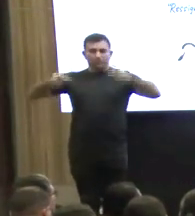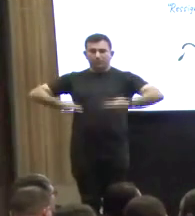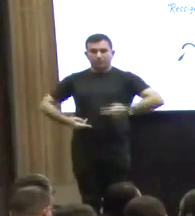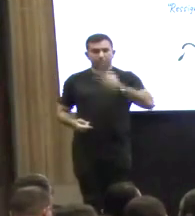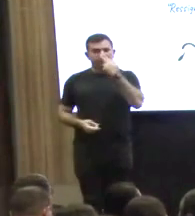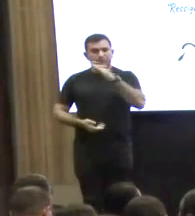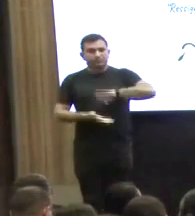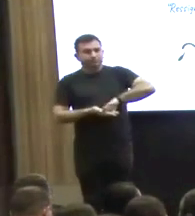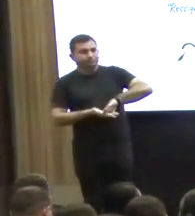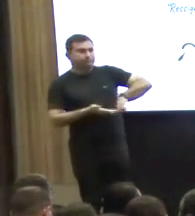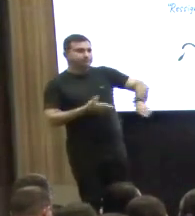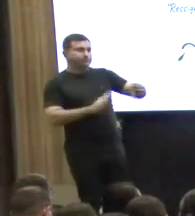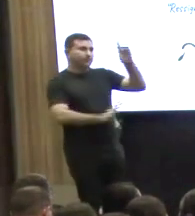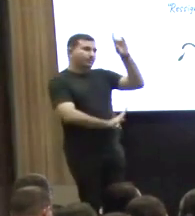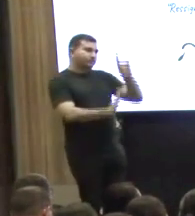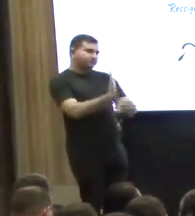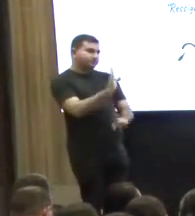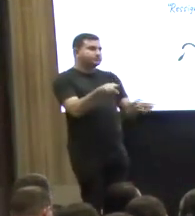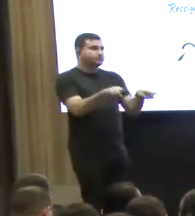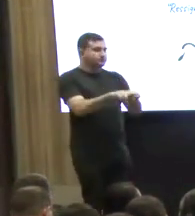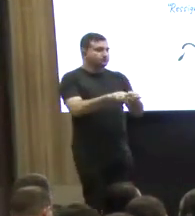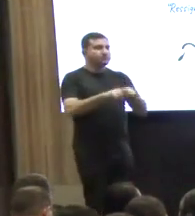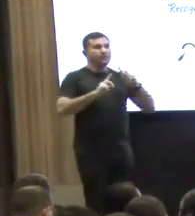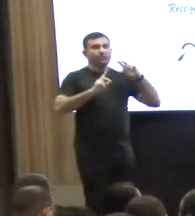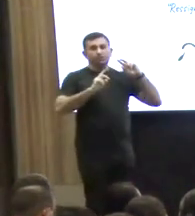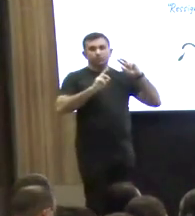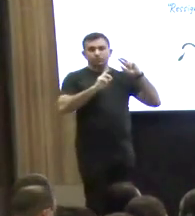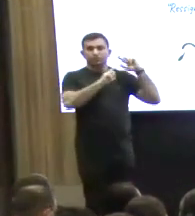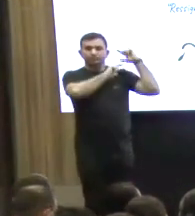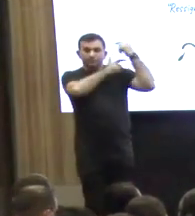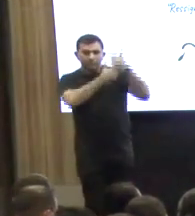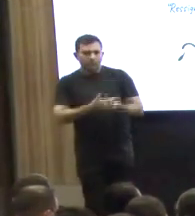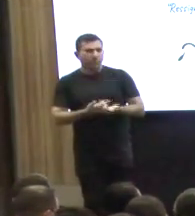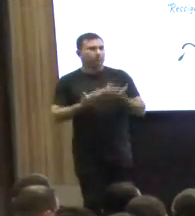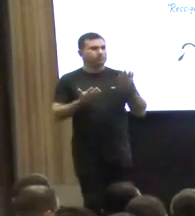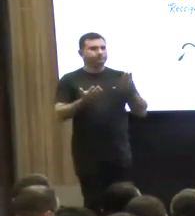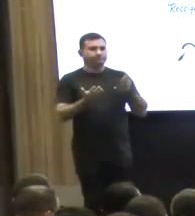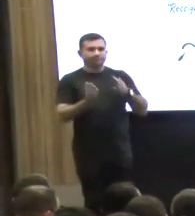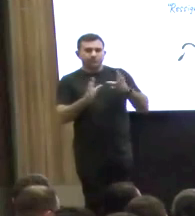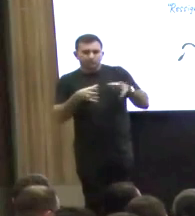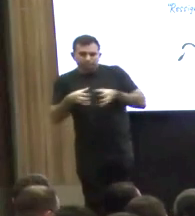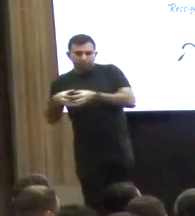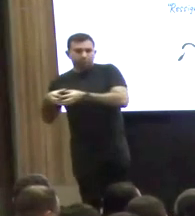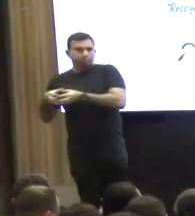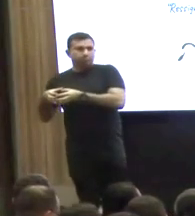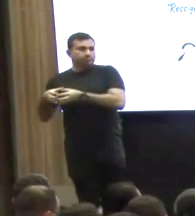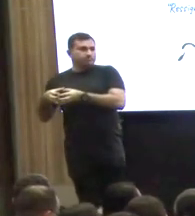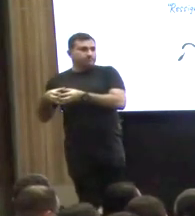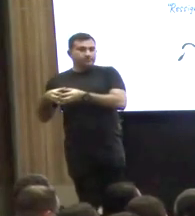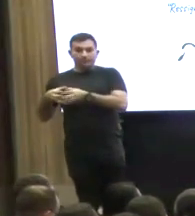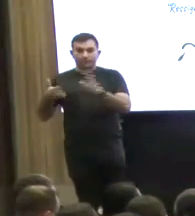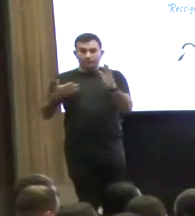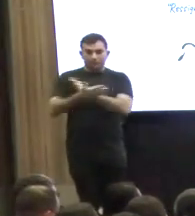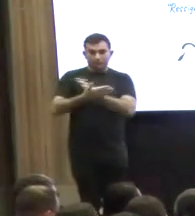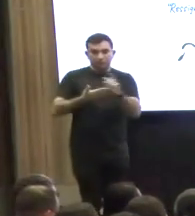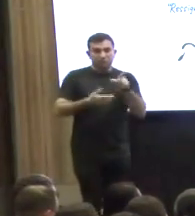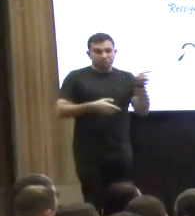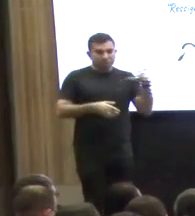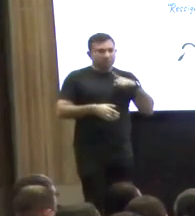dos direitos ao longo da história, segmentos, coletivos, grupos que são considerados,